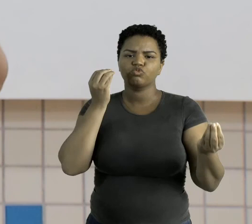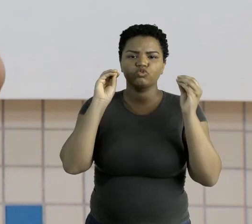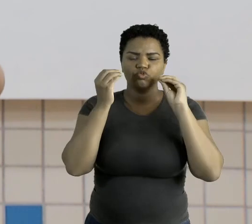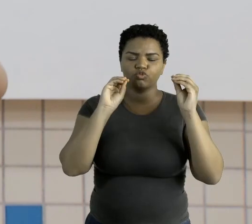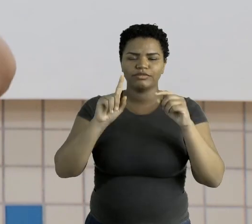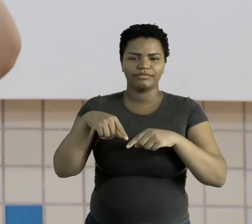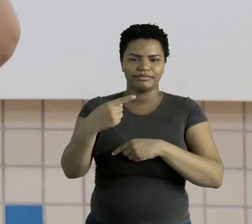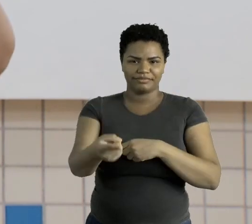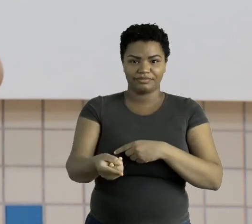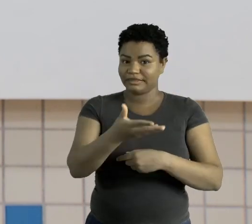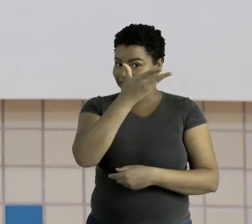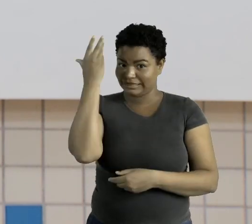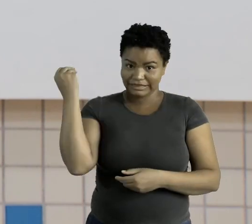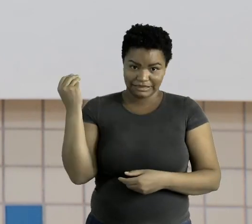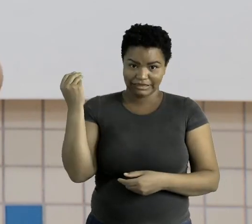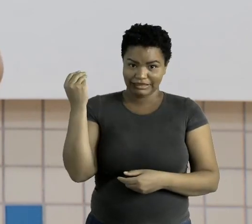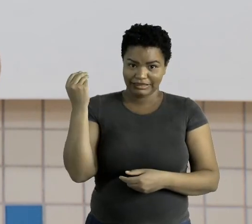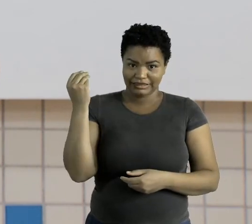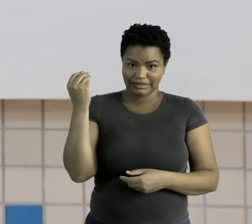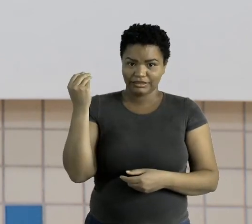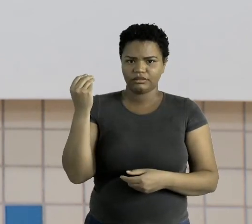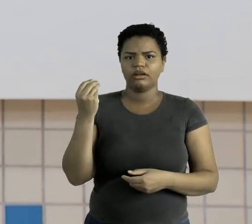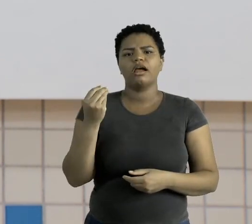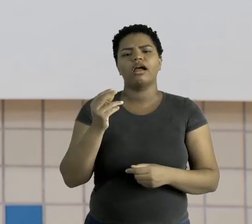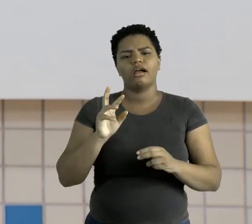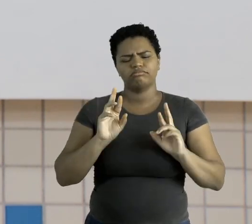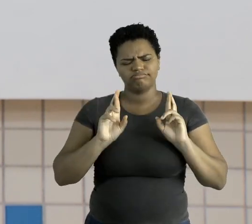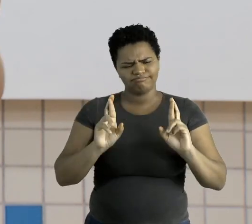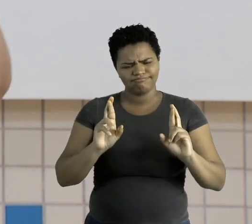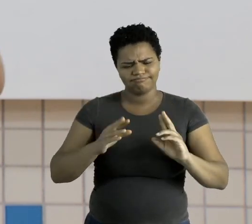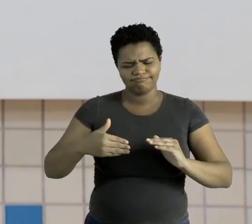não esqueça, vai ficar tudo bem. É só um